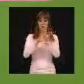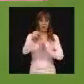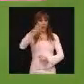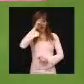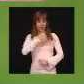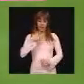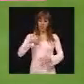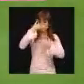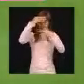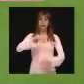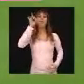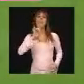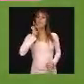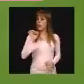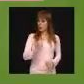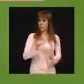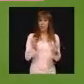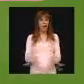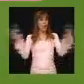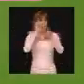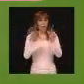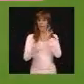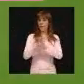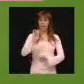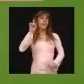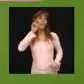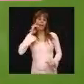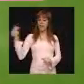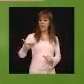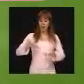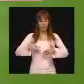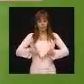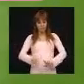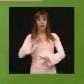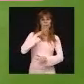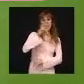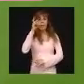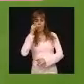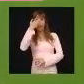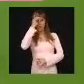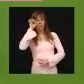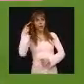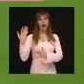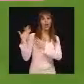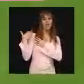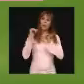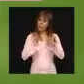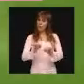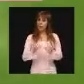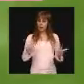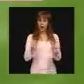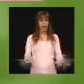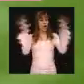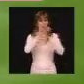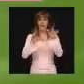respeita a saúde e a dignidade das mulheres. Uma nova lei que defenda o direito à maternidade, paternidade, consciente e responsável.